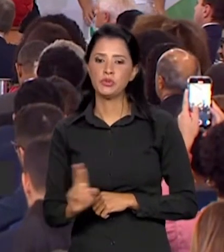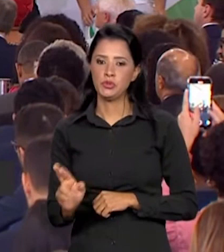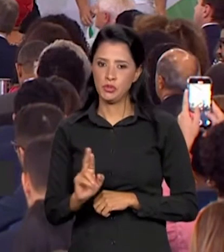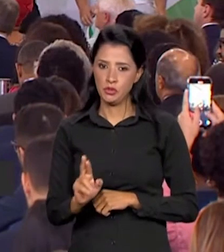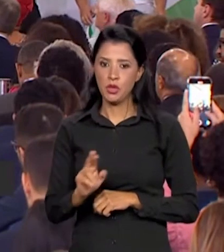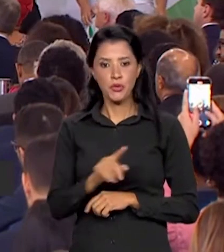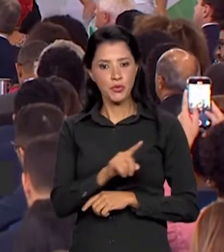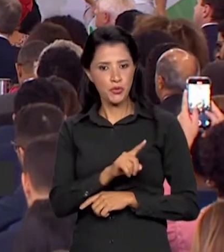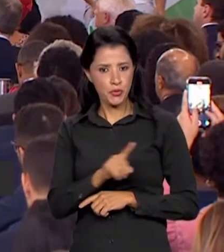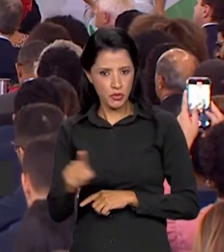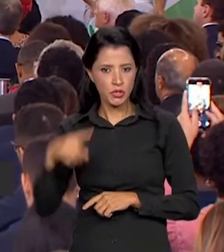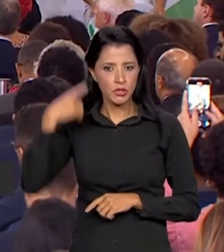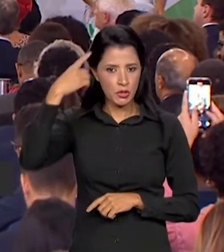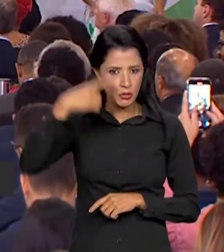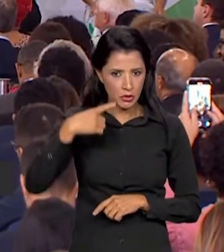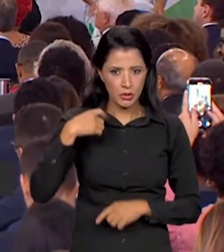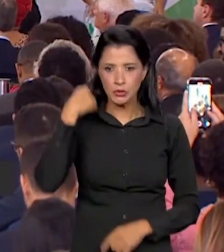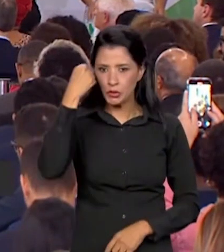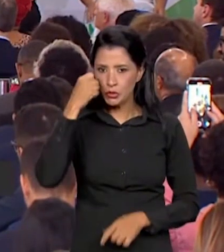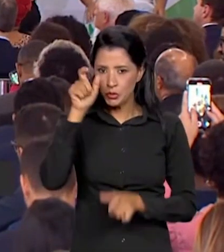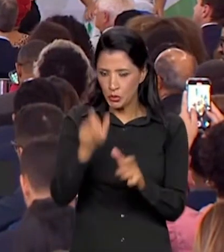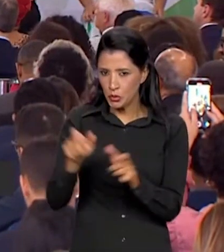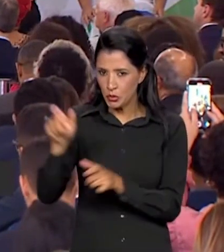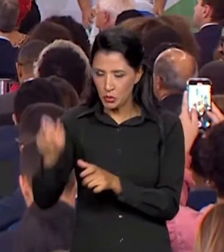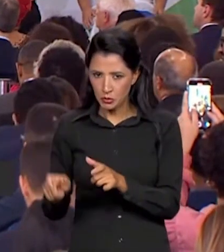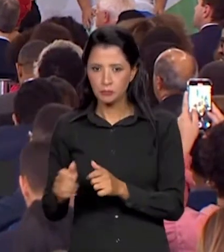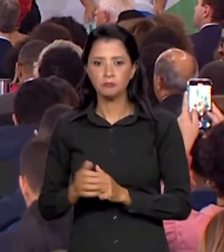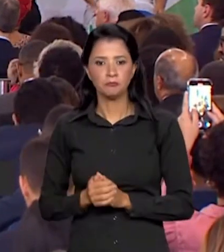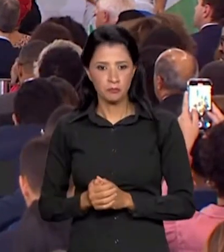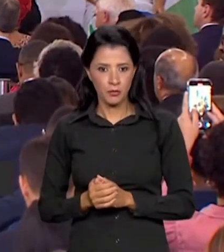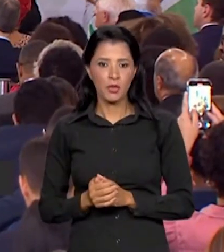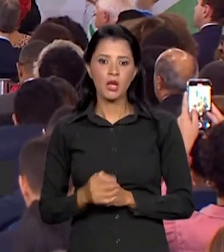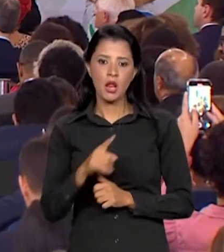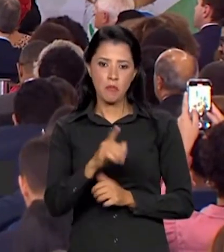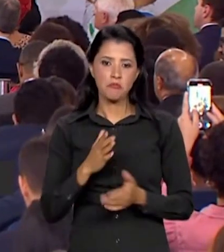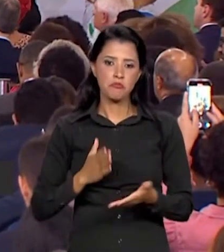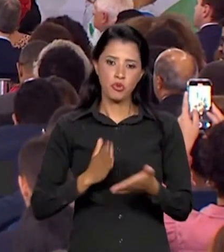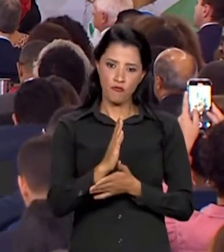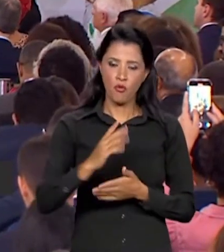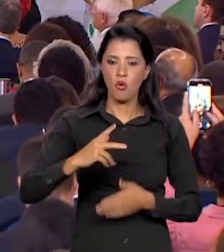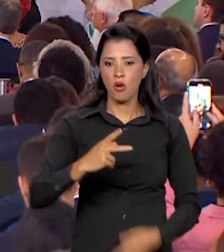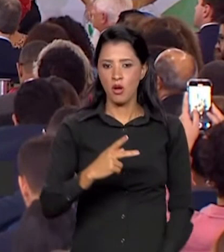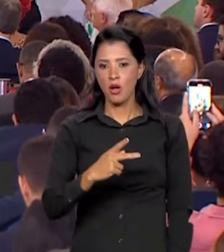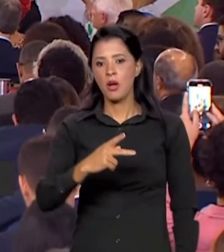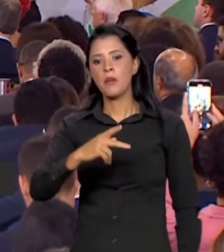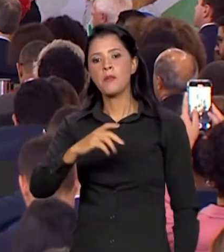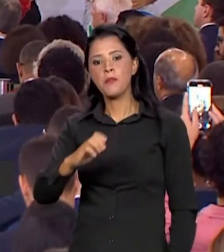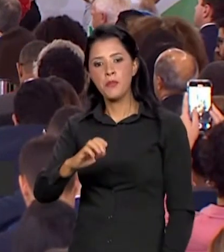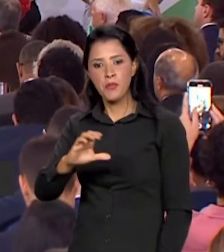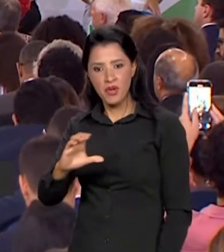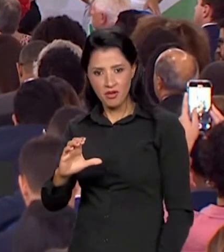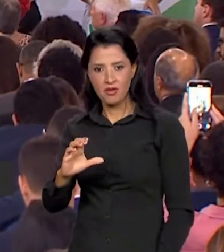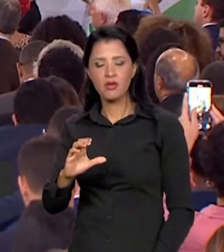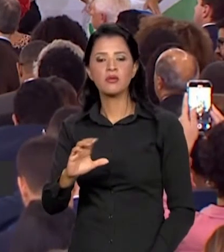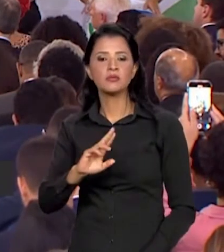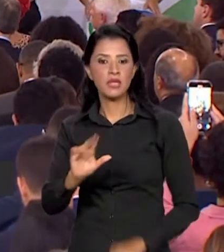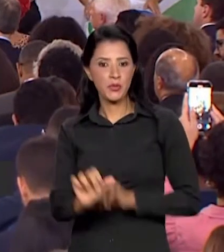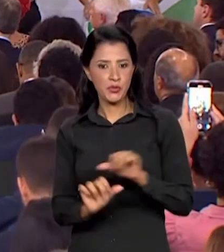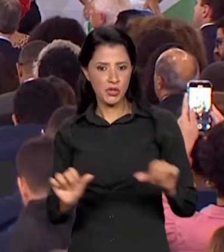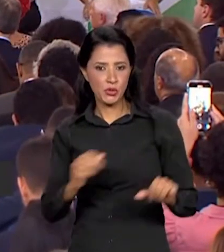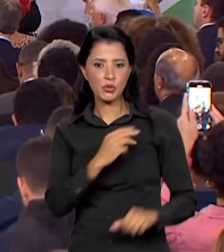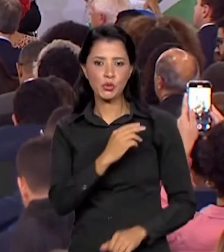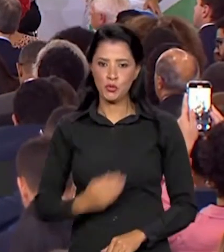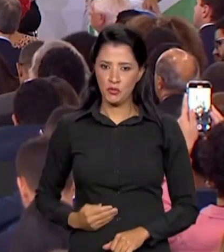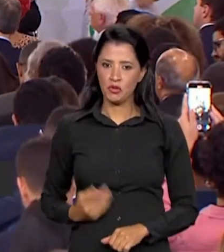que vocês, deputados e senadores, colocaram na PEC, a chamada PEC da transição, o que